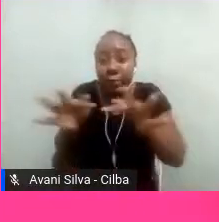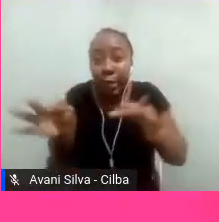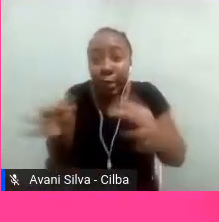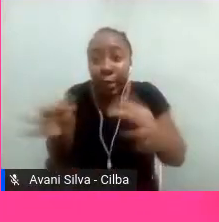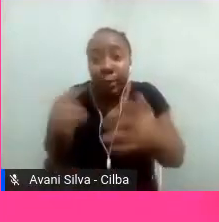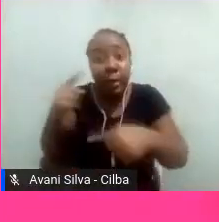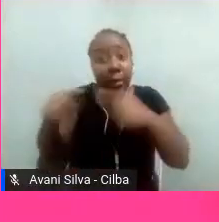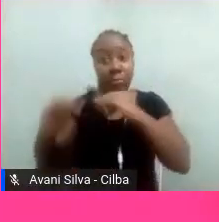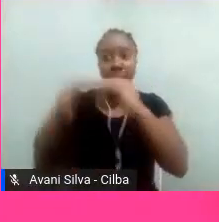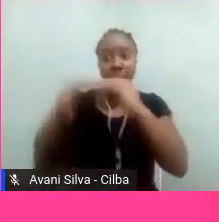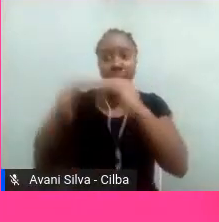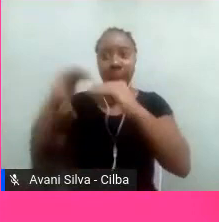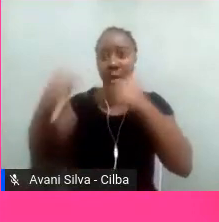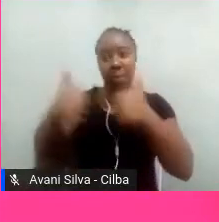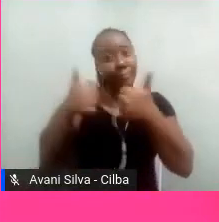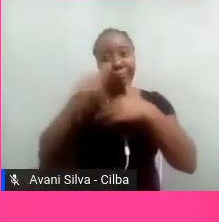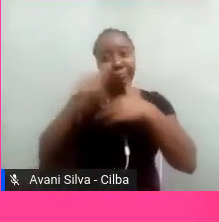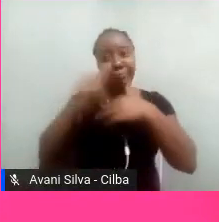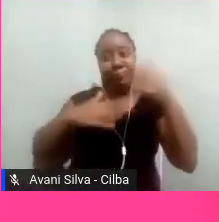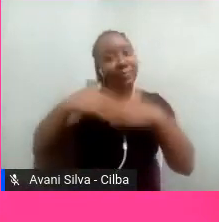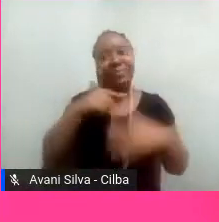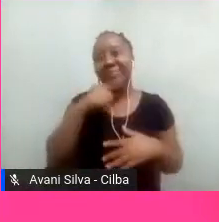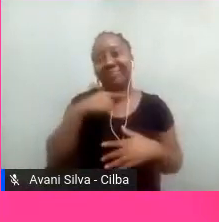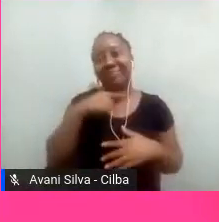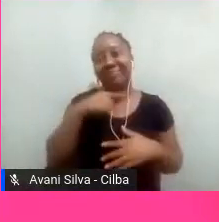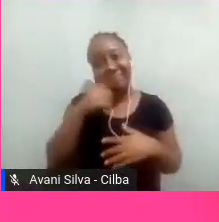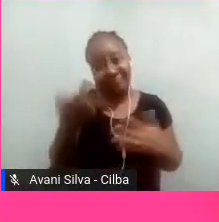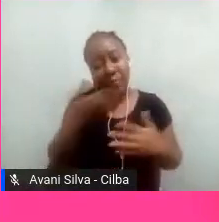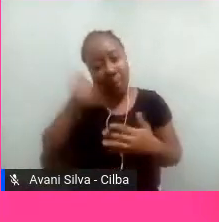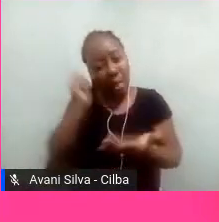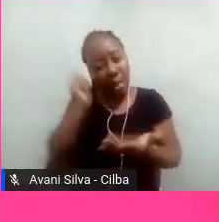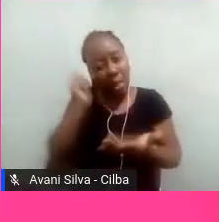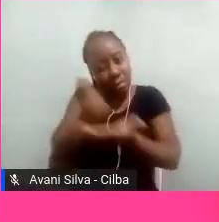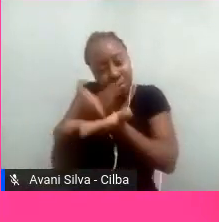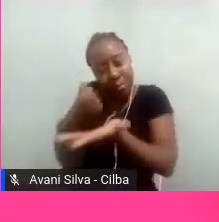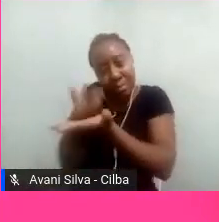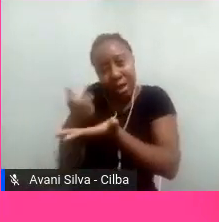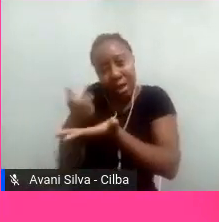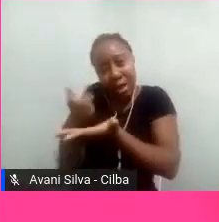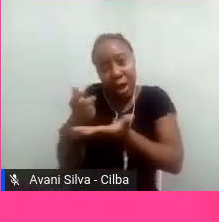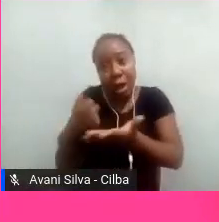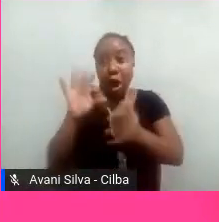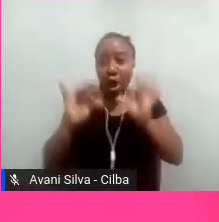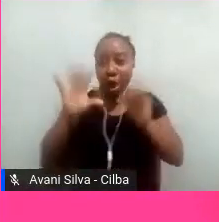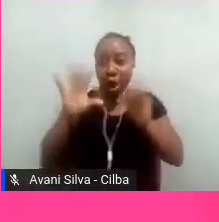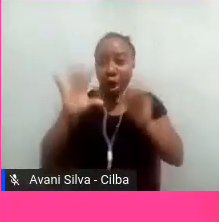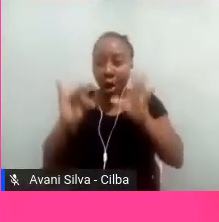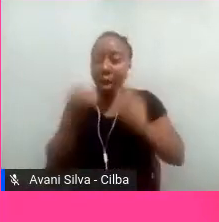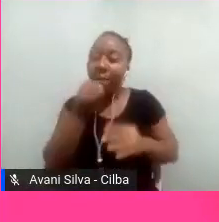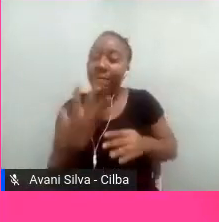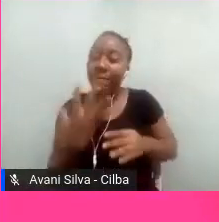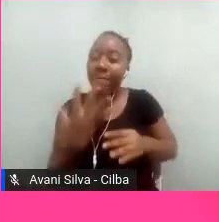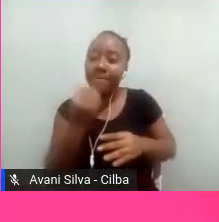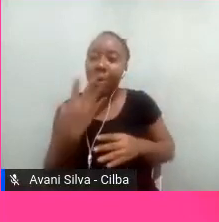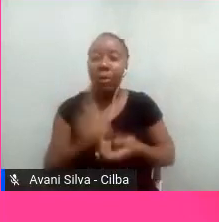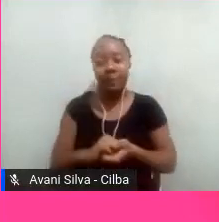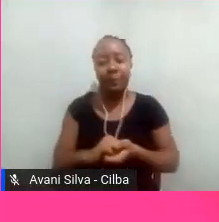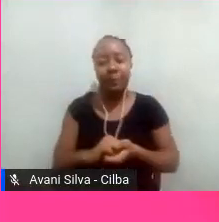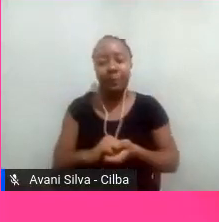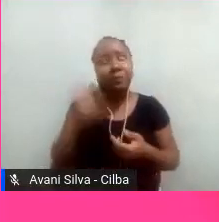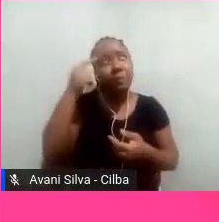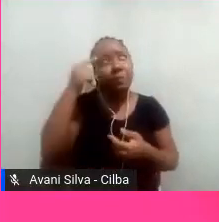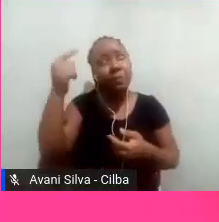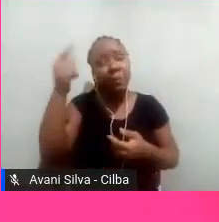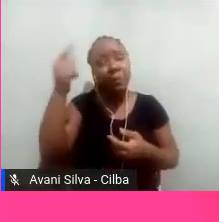desenvolvimento, tá bom? Então, usem sempre uma cola de boa qualidade. Aí alguém pode ter pensado assim, mas